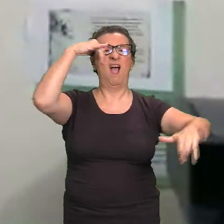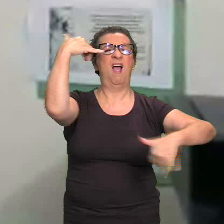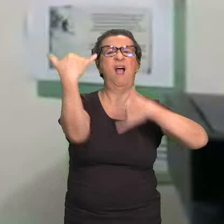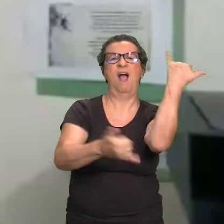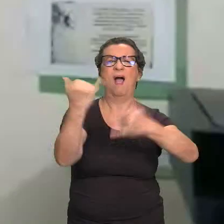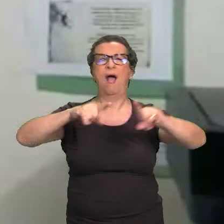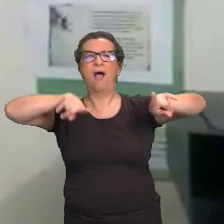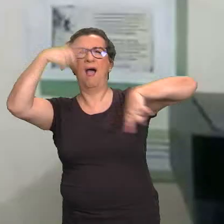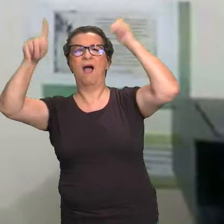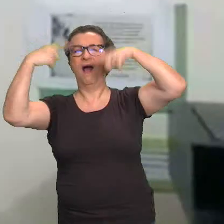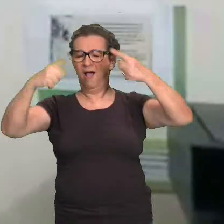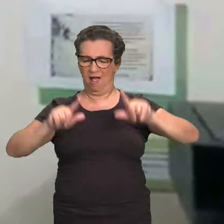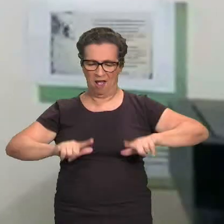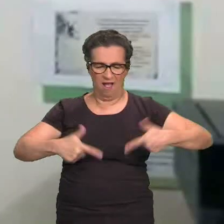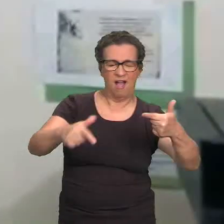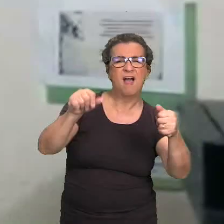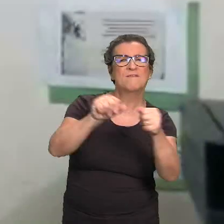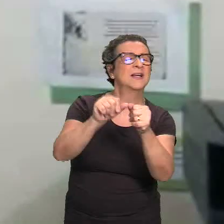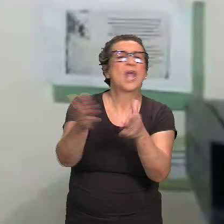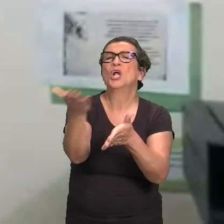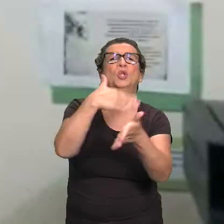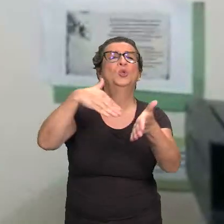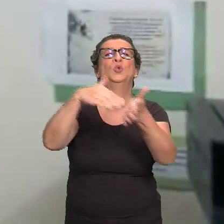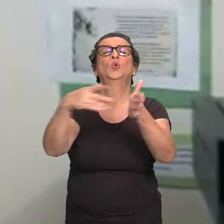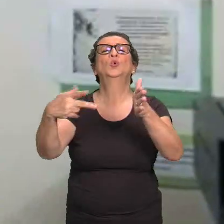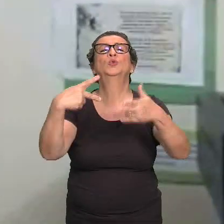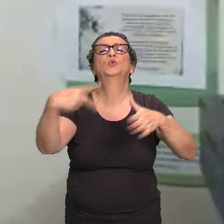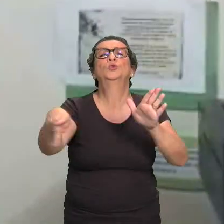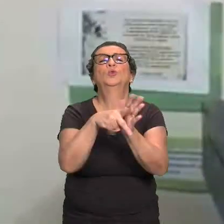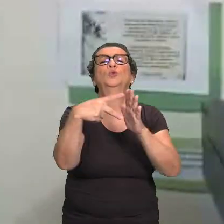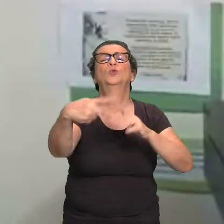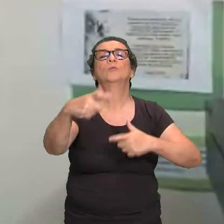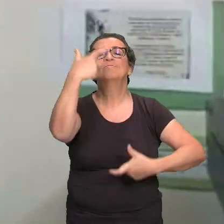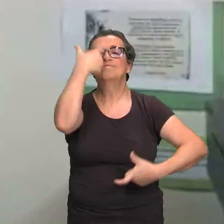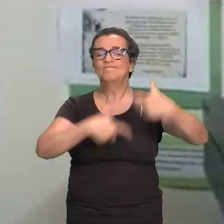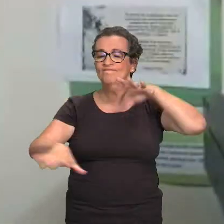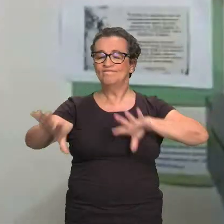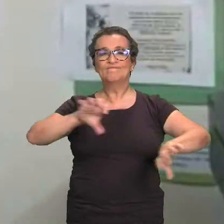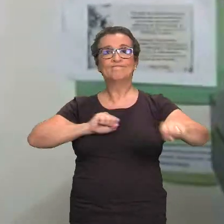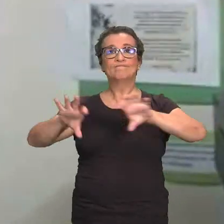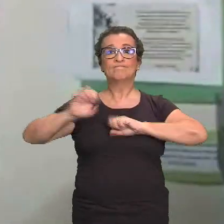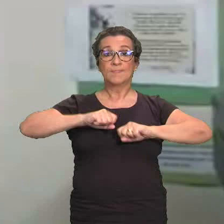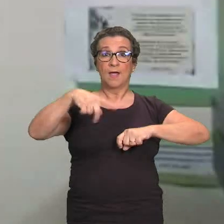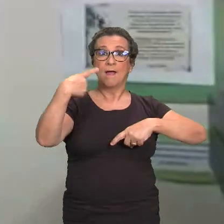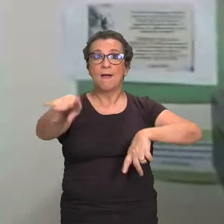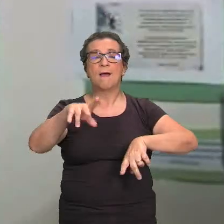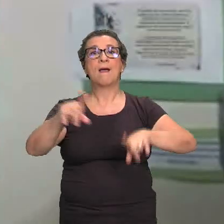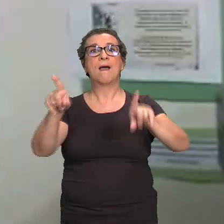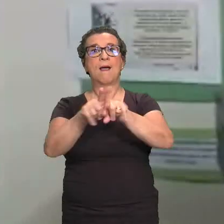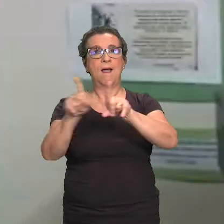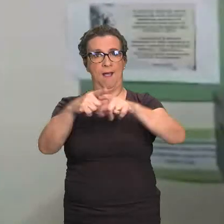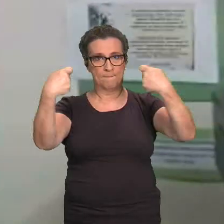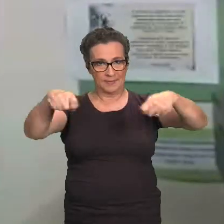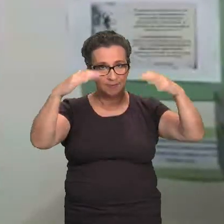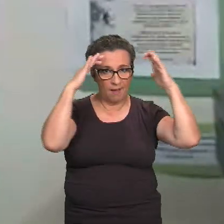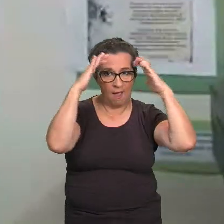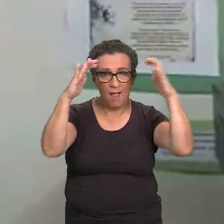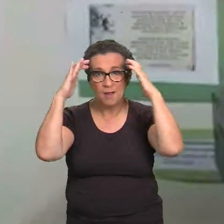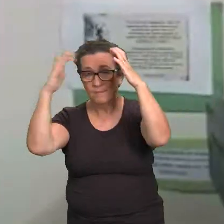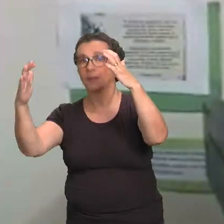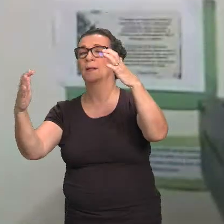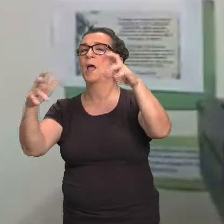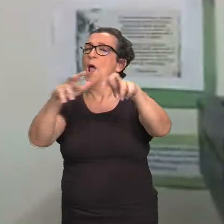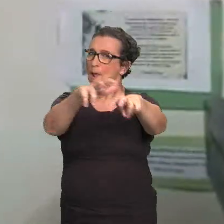criar, possa produzir, possa ter todos os seus direitos de aprendizagem respeitados. Por isso,